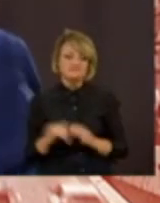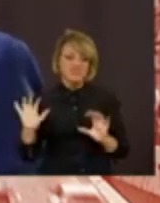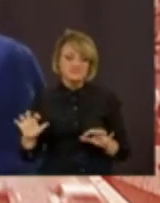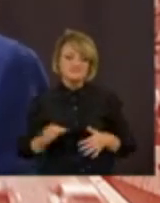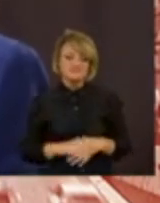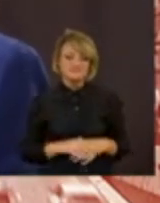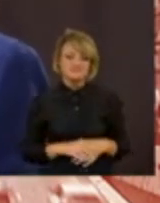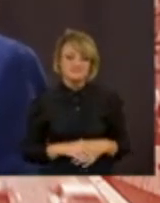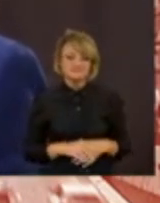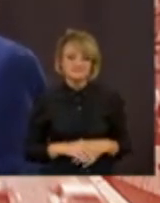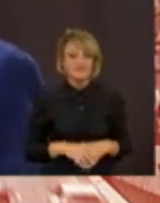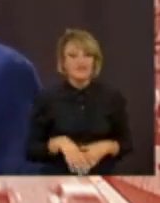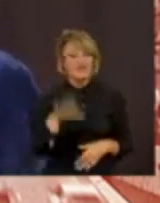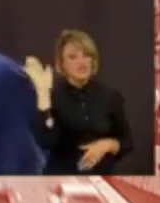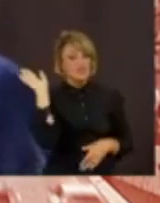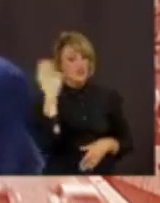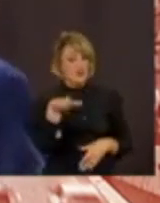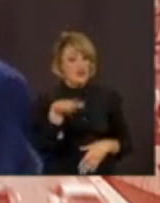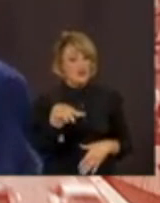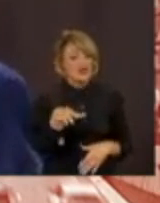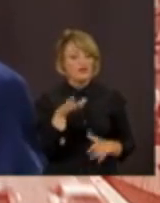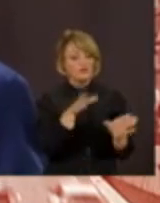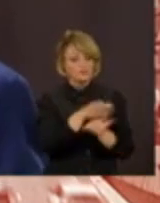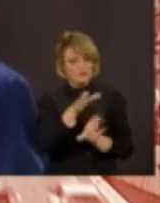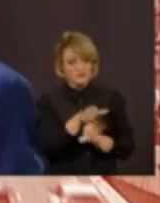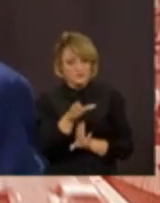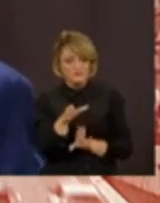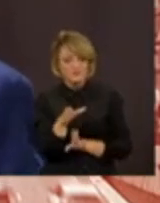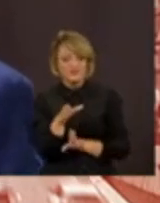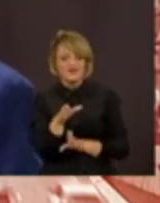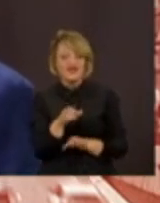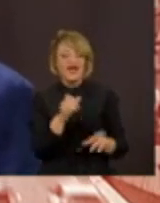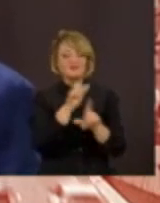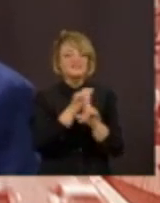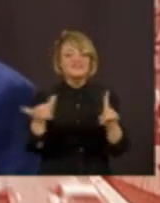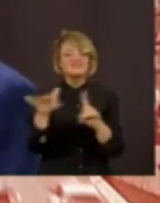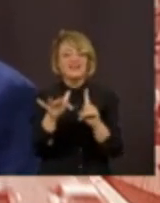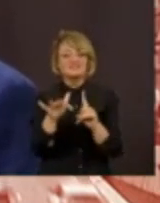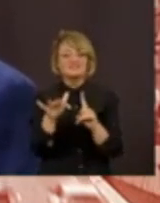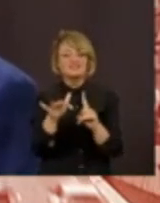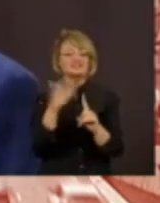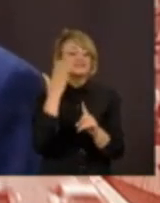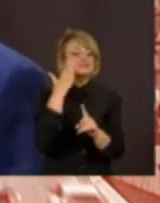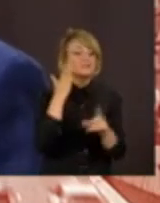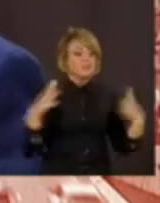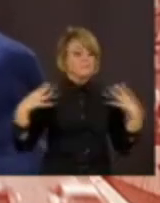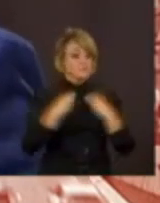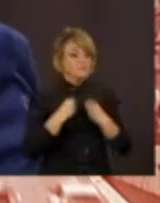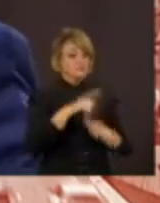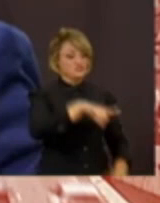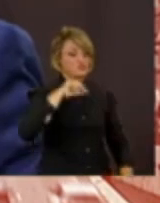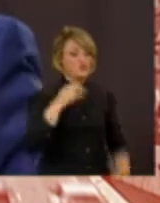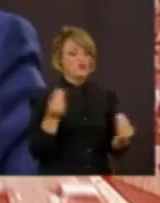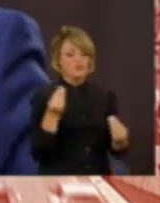forma, vai de encontro, porque ainda que eu tenha entendido que o trecho que chega até nós é que ele fala da questão da